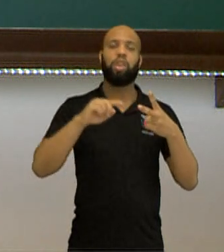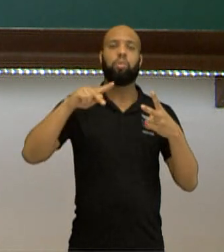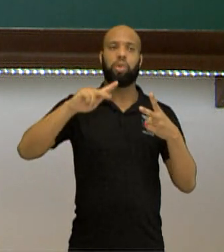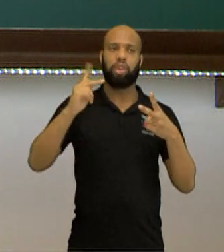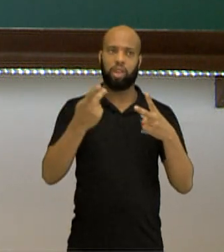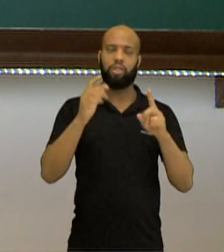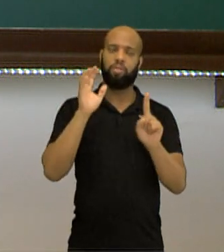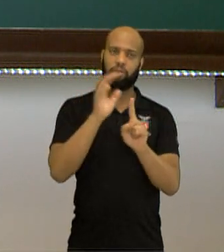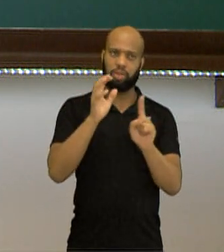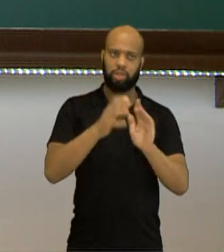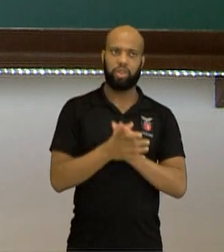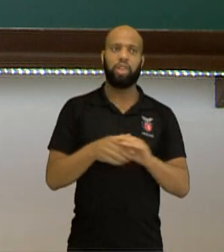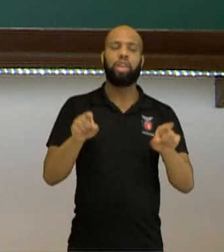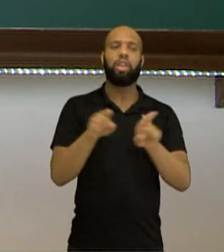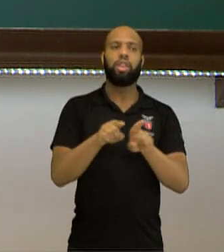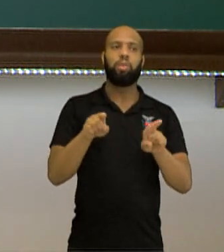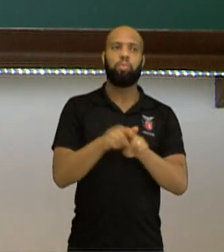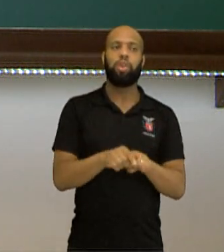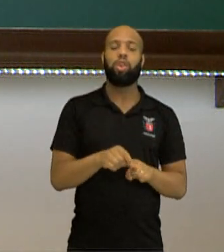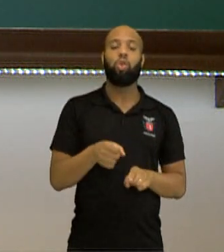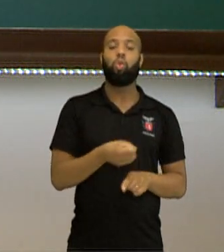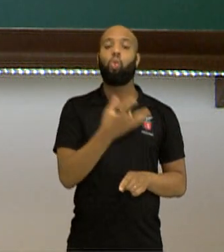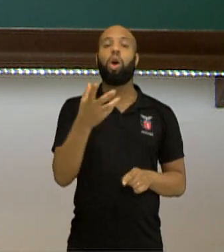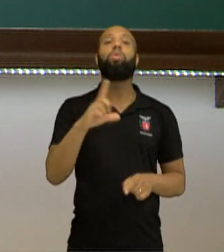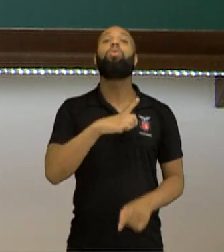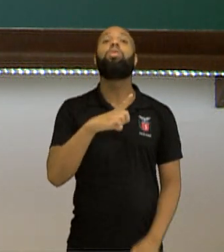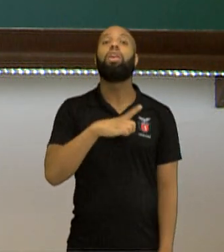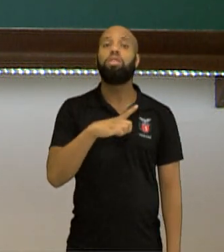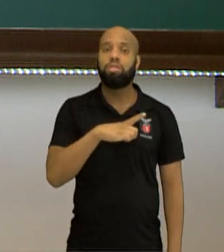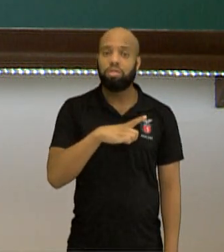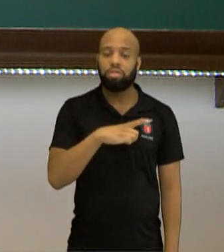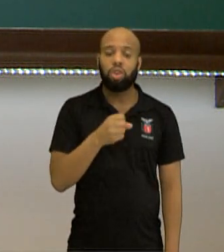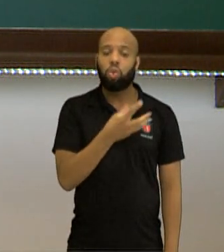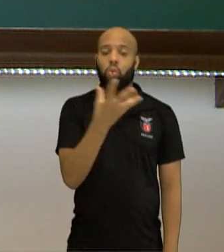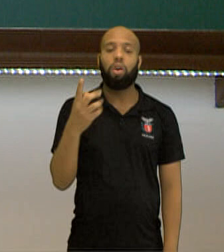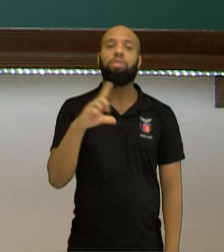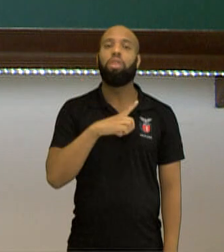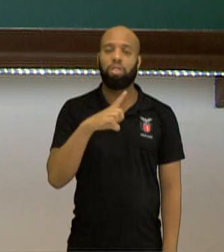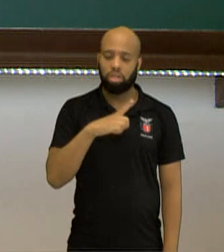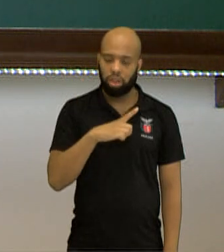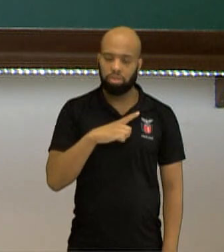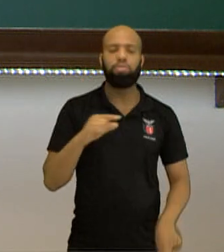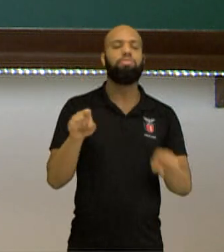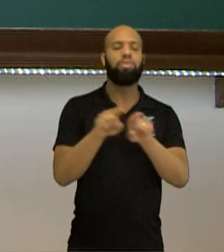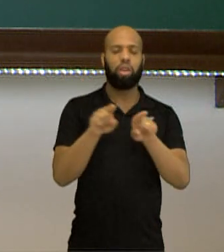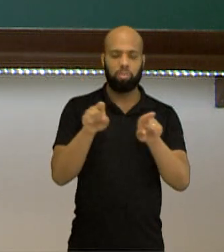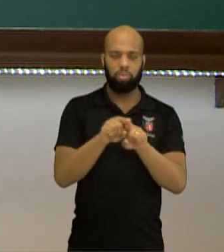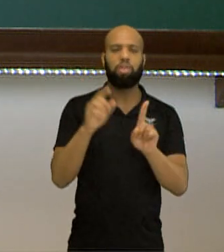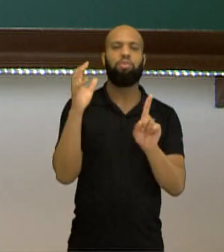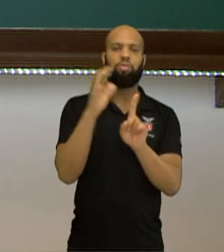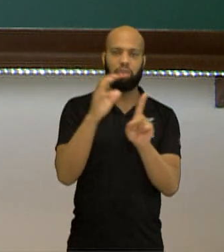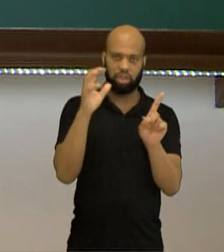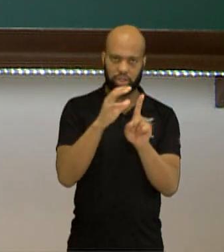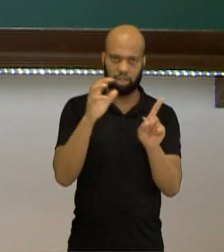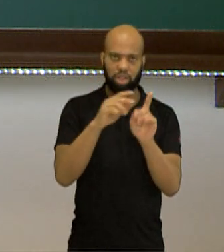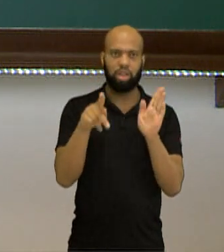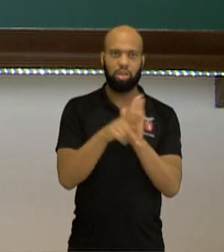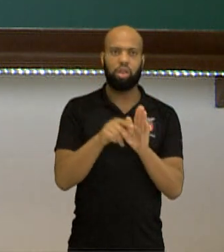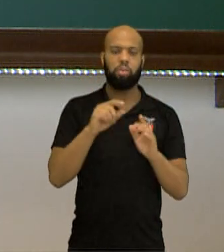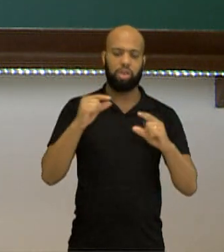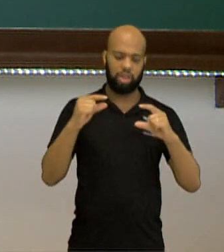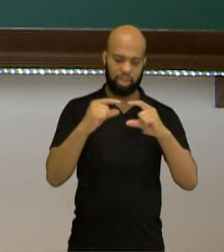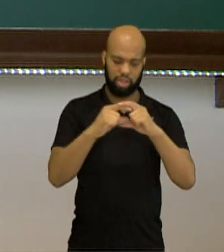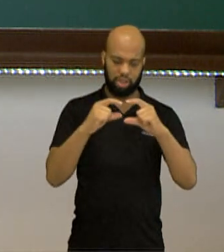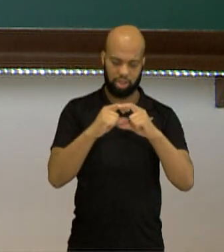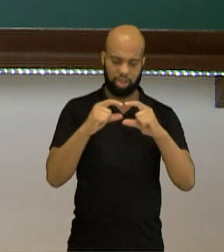o pH e também a concentração dos substratos. Quanto de substrato tem concentrado para que essa enzima acabe